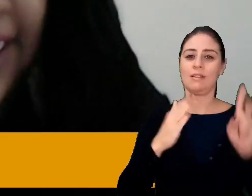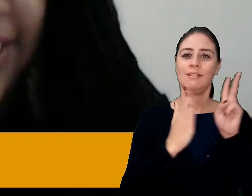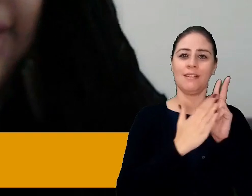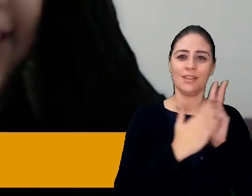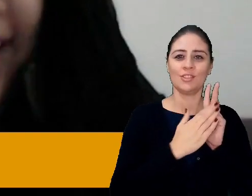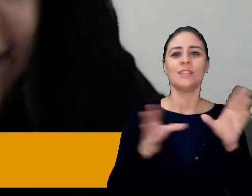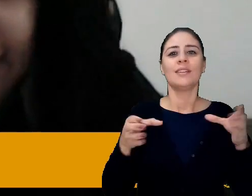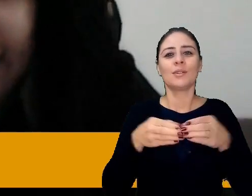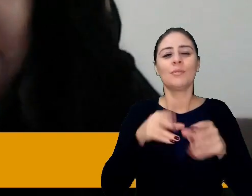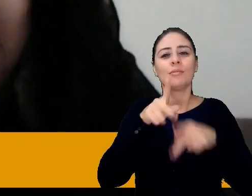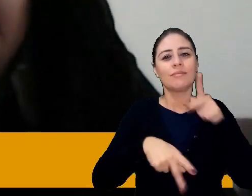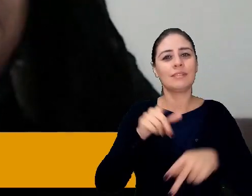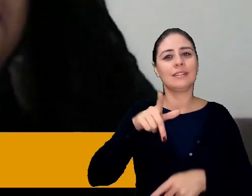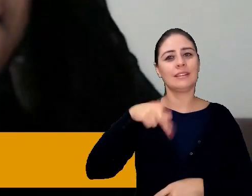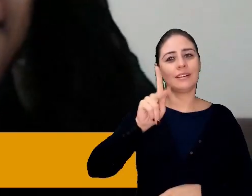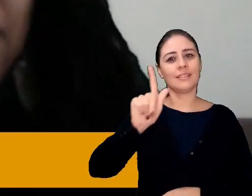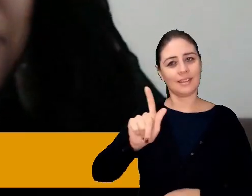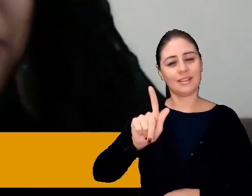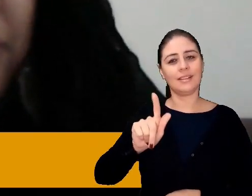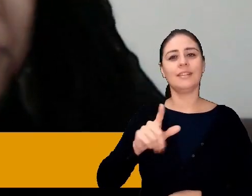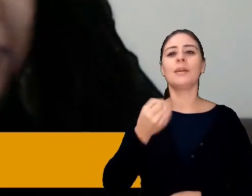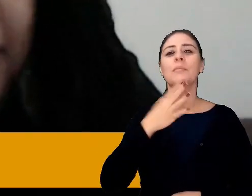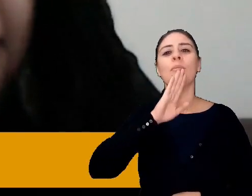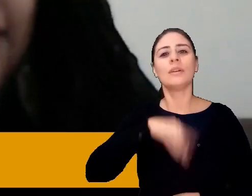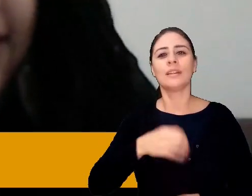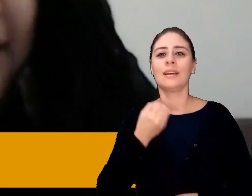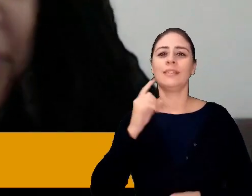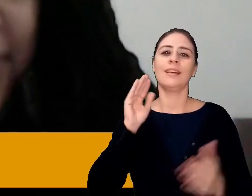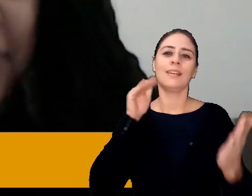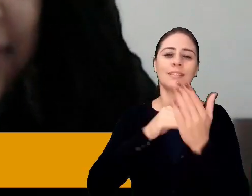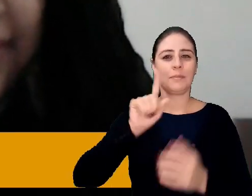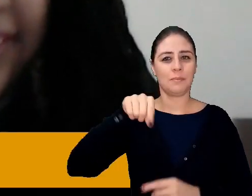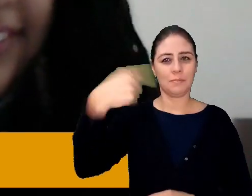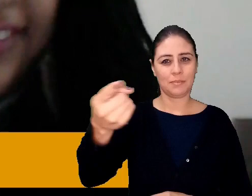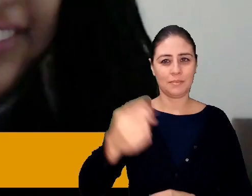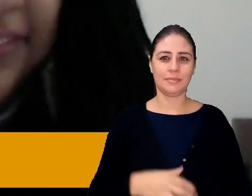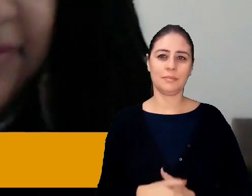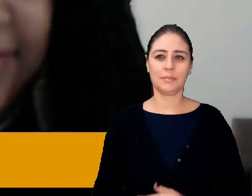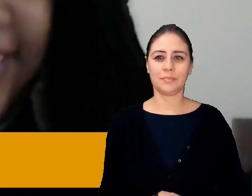mulher indígena caigangue. Então, tenham uma boa tarde e até a próxima.